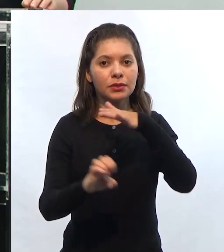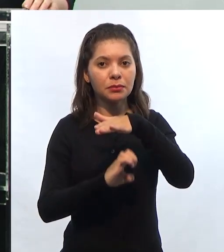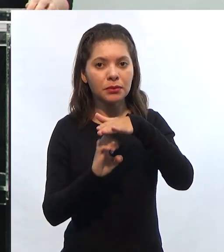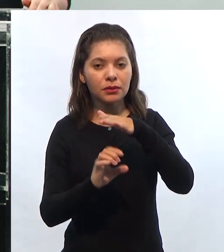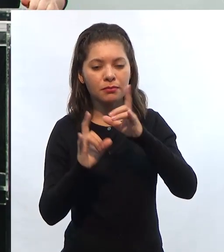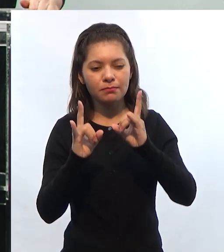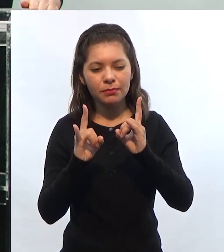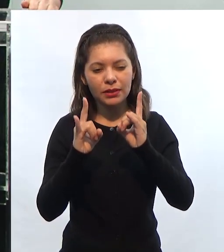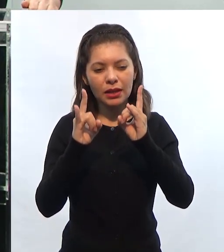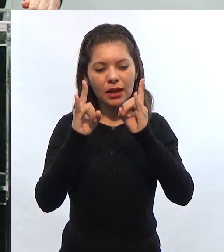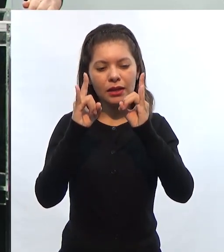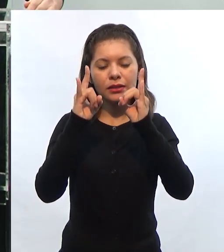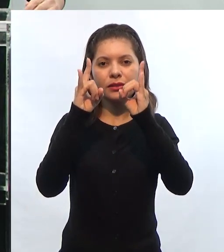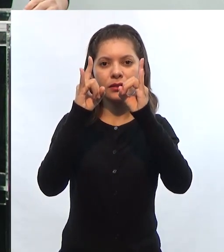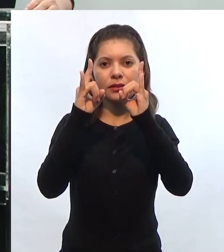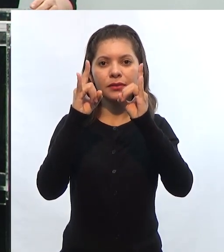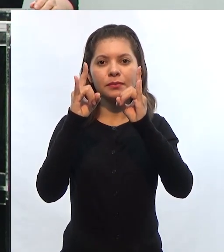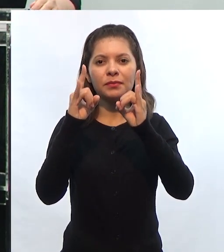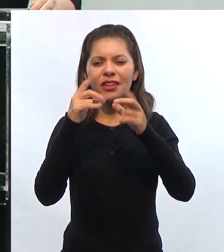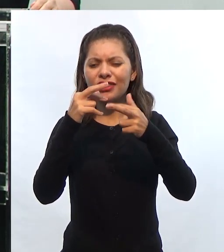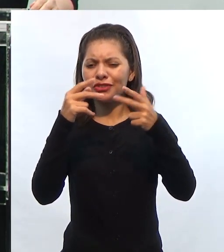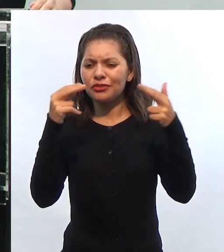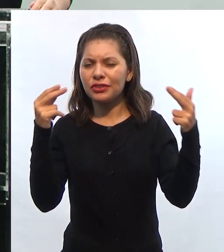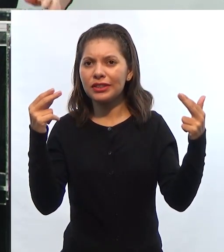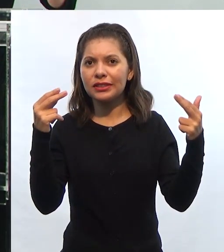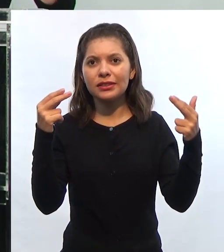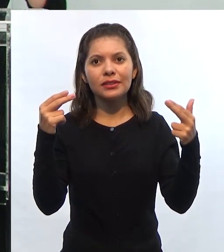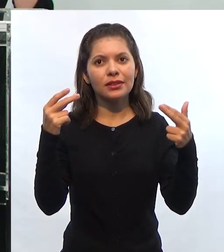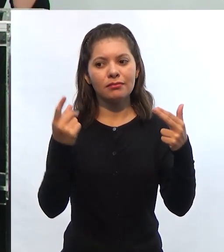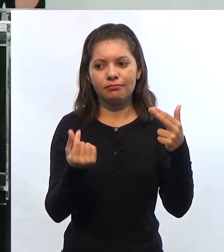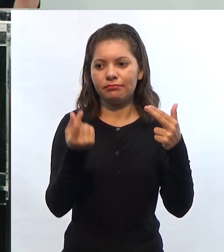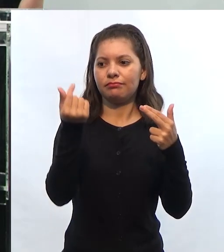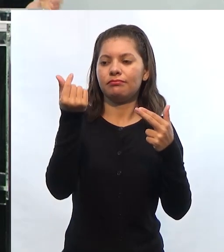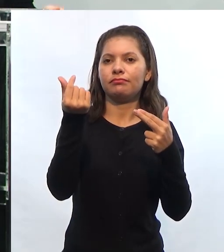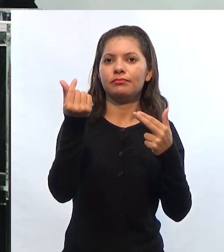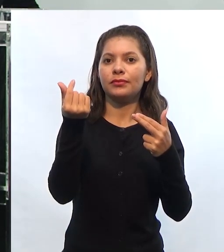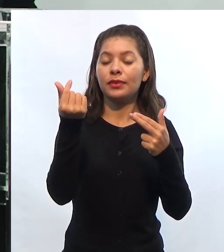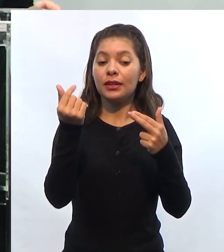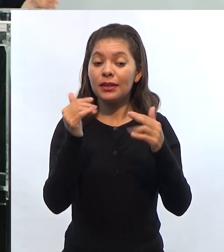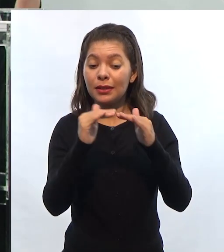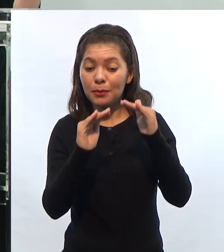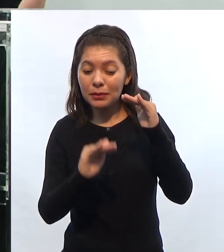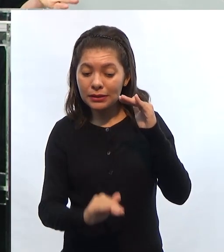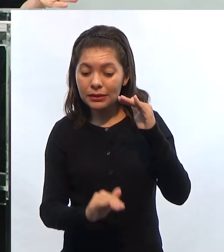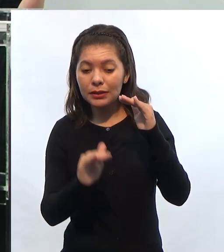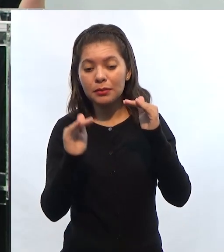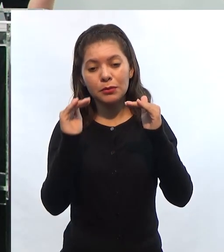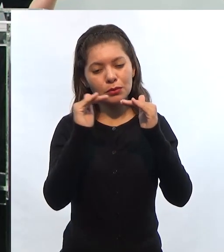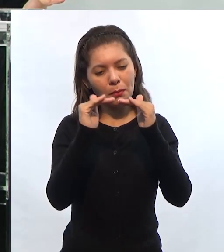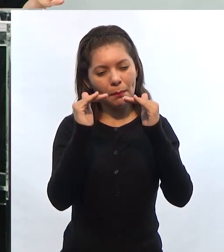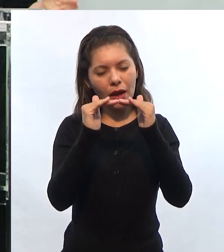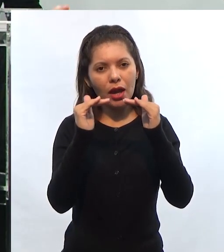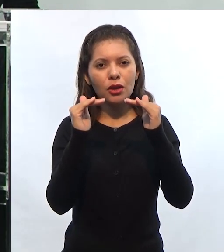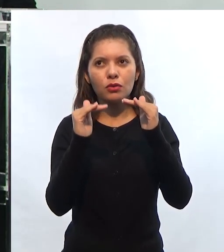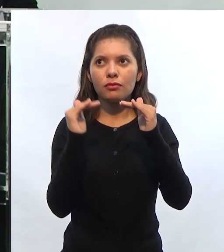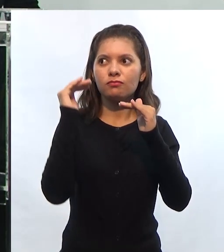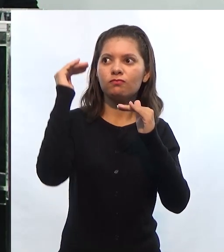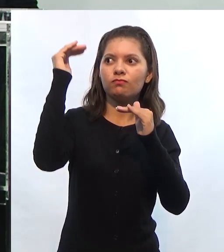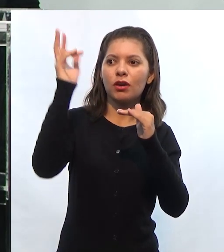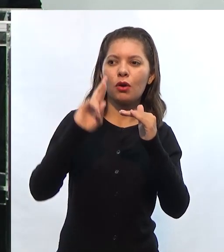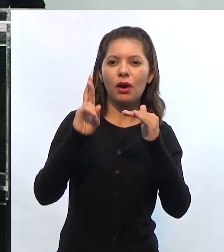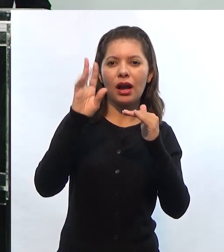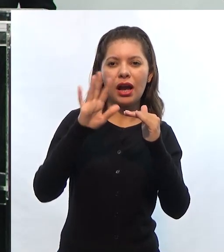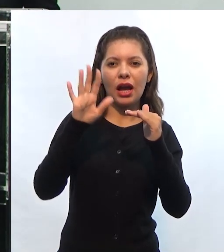ter empreendimentos imobiliários que vão ser para as várias classes sociais, né? Tem os mais simples, os médios, os